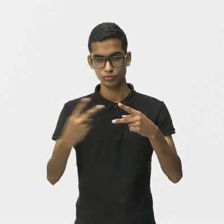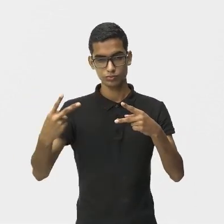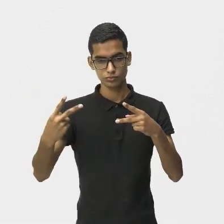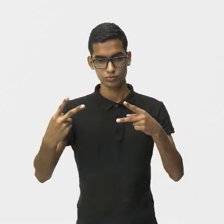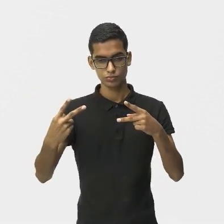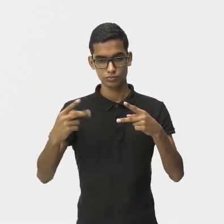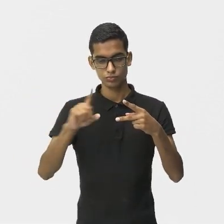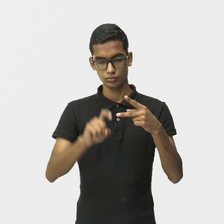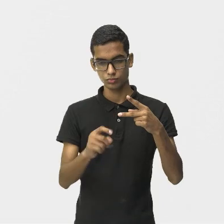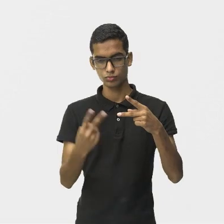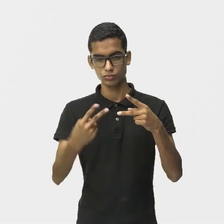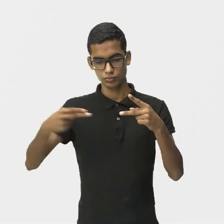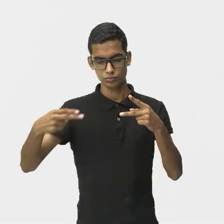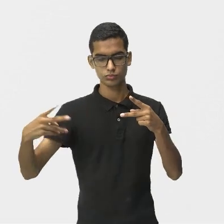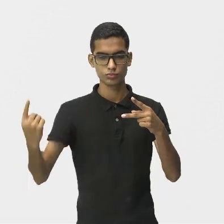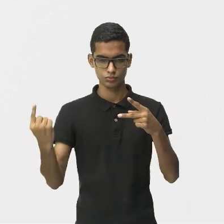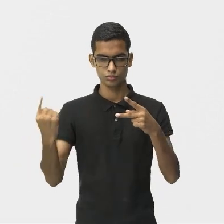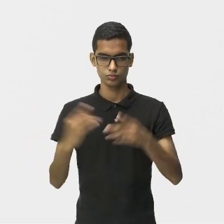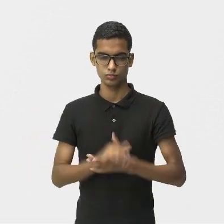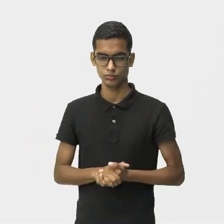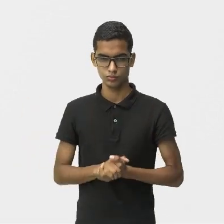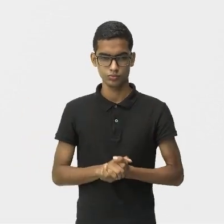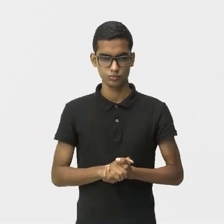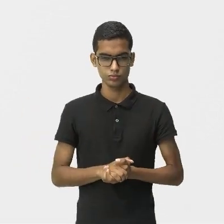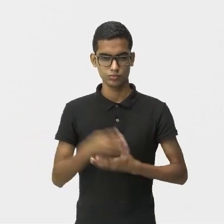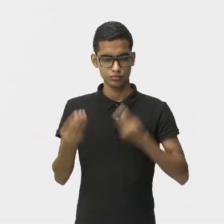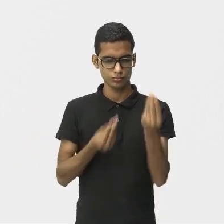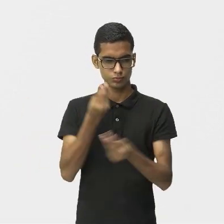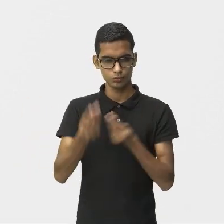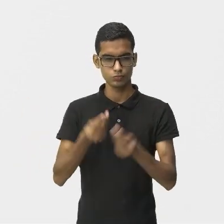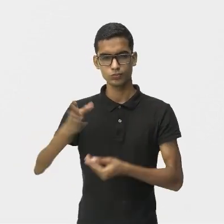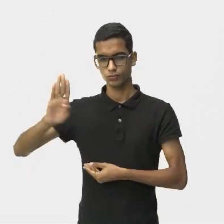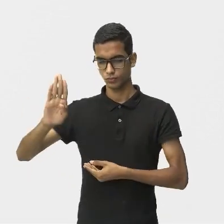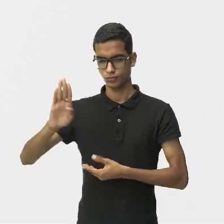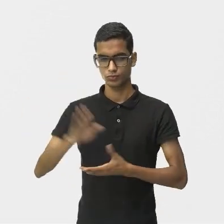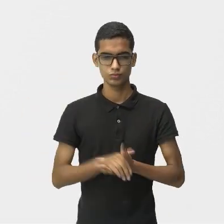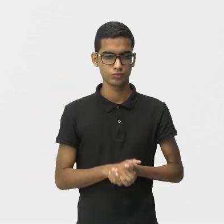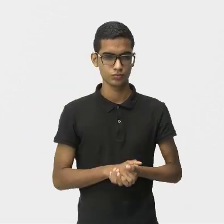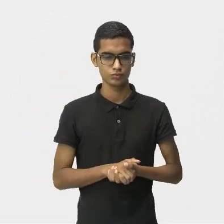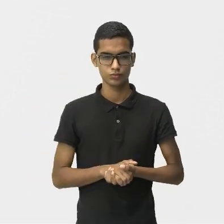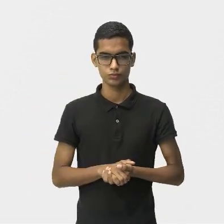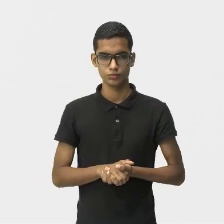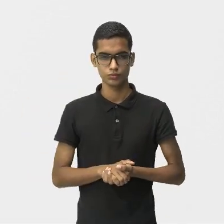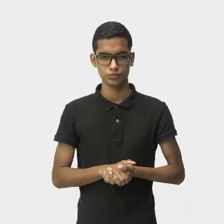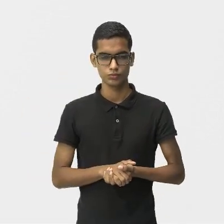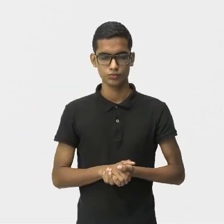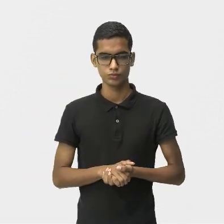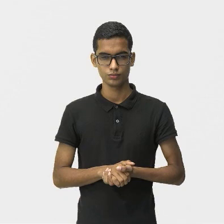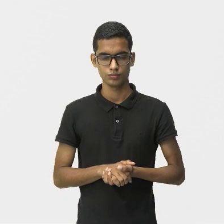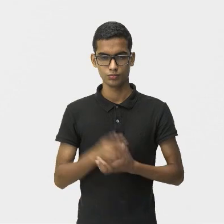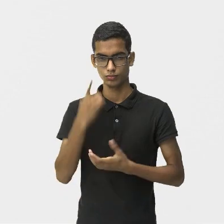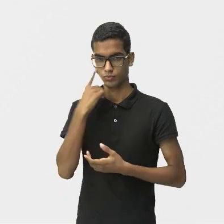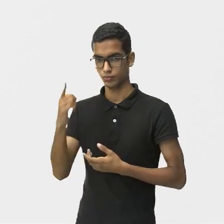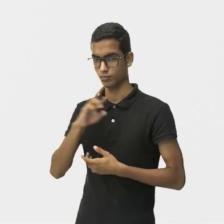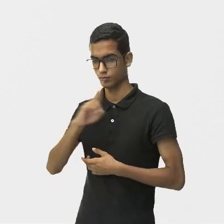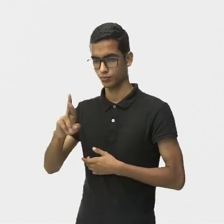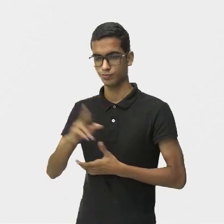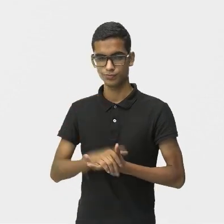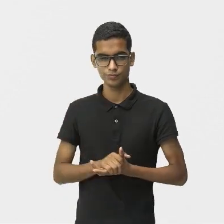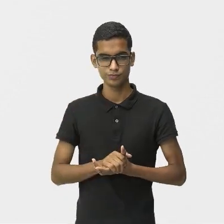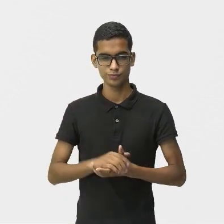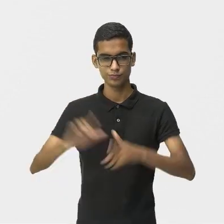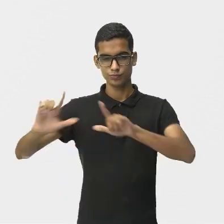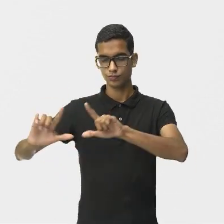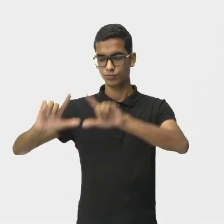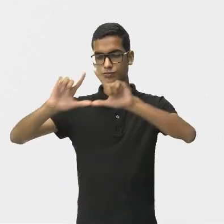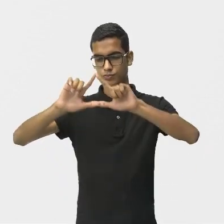a 1. Olha só. Olha como foi que ficou a letra B. A letra B, o valor de delta também deu